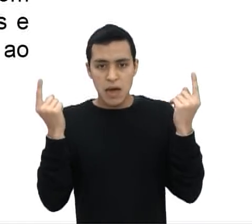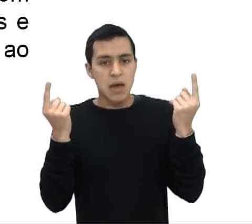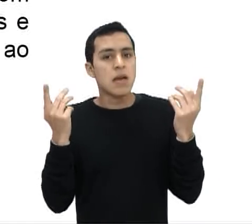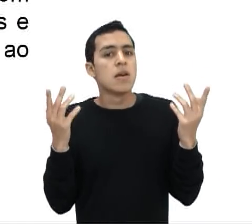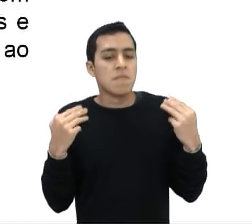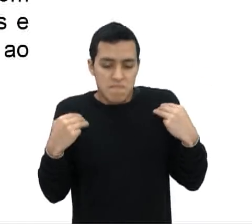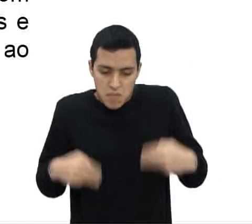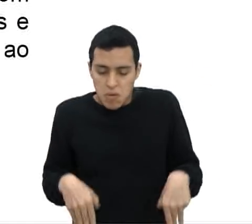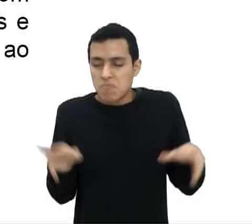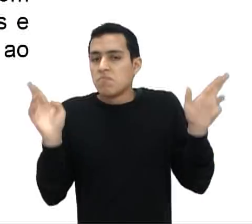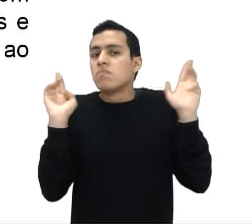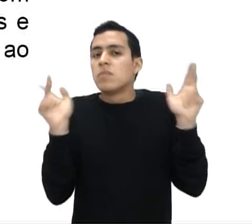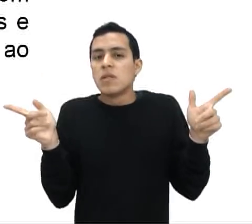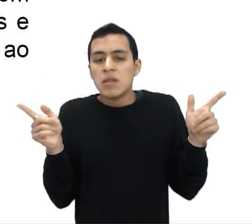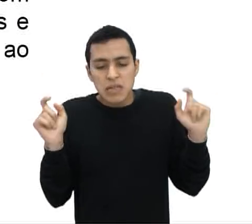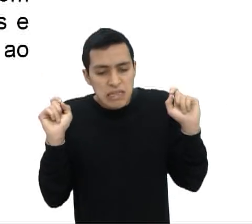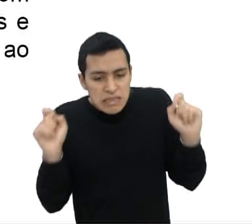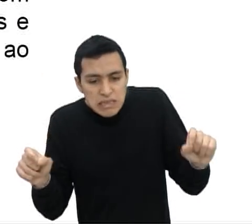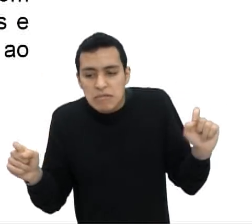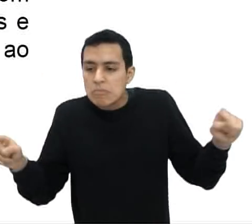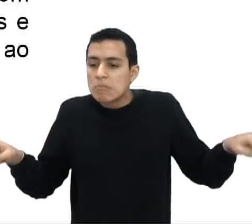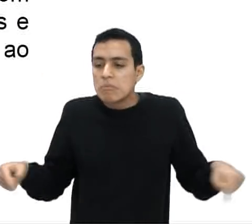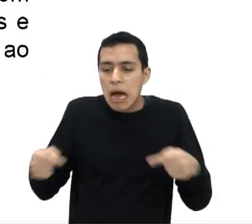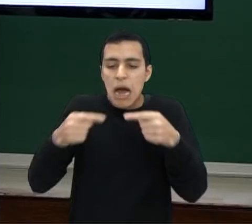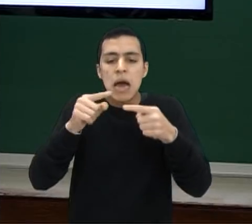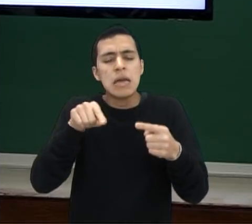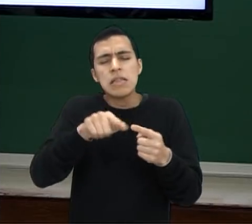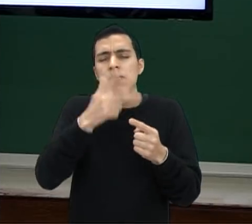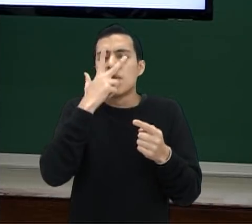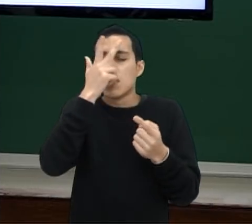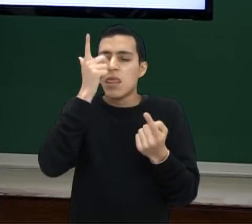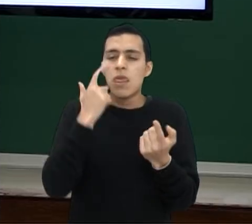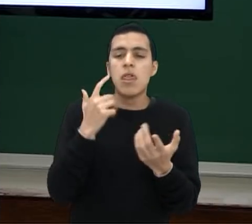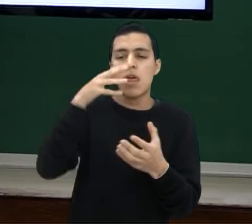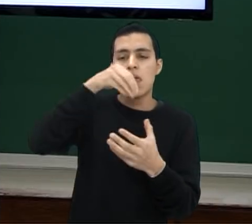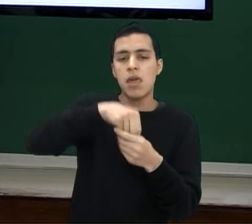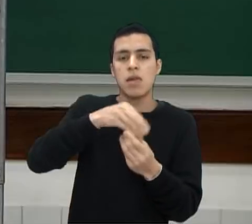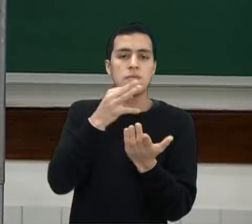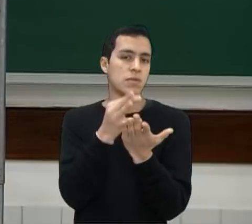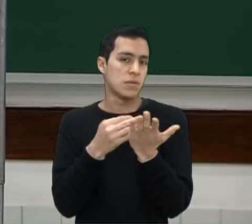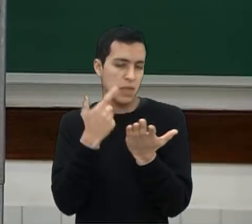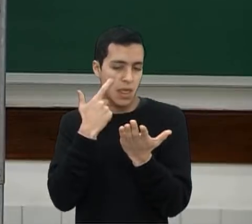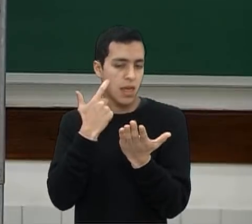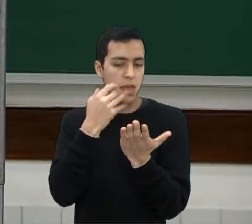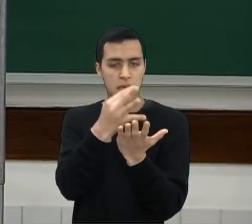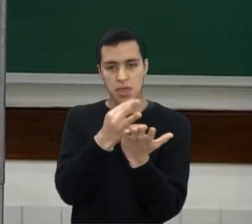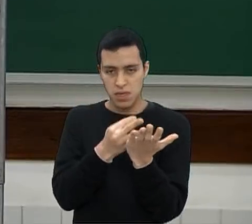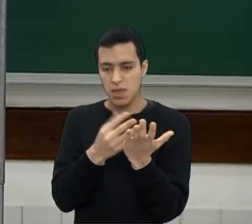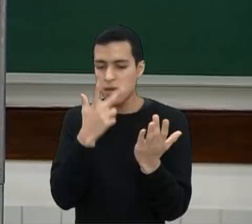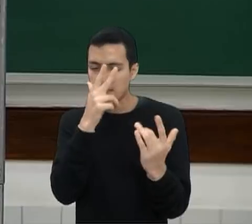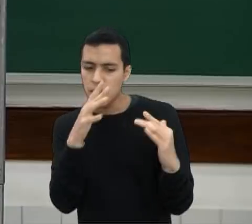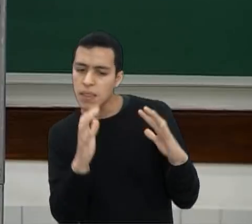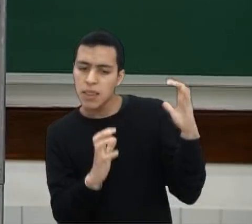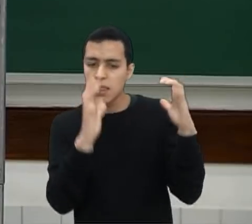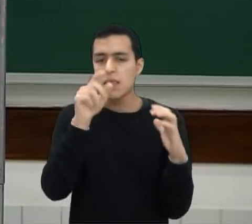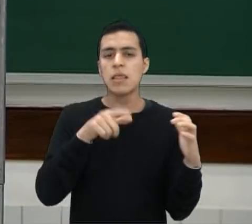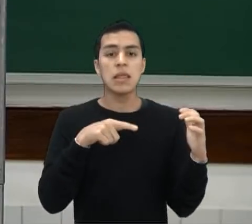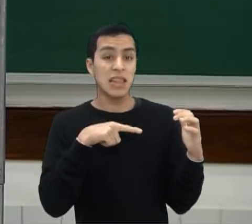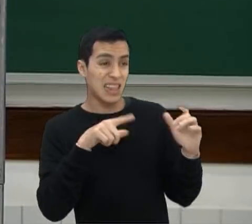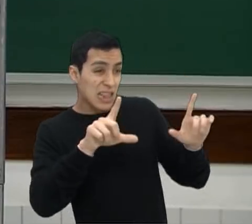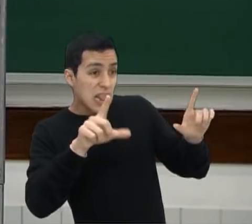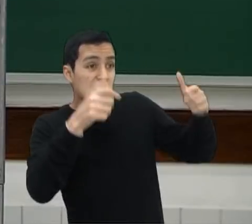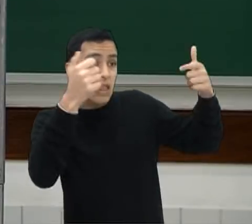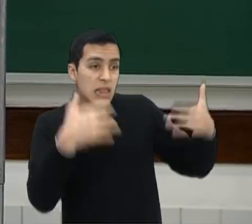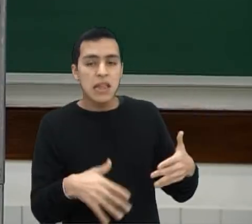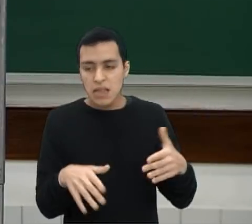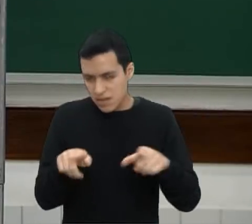por sinal, dá a tônica dramática ao texto, certo? Então a gente tem aqui esses conflitos sendo retratados dentro